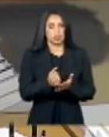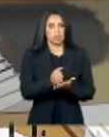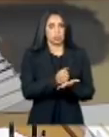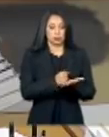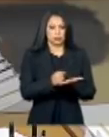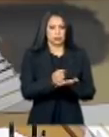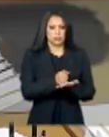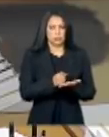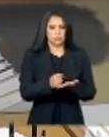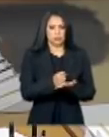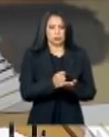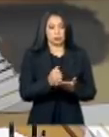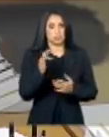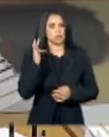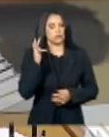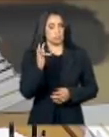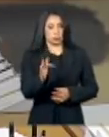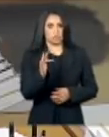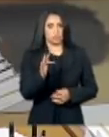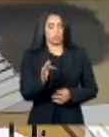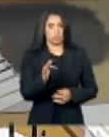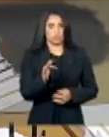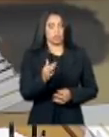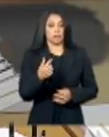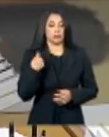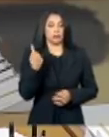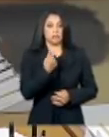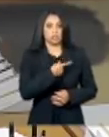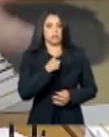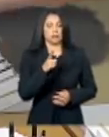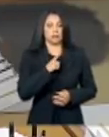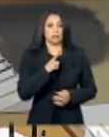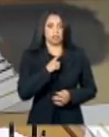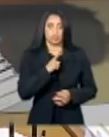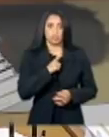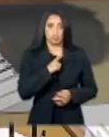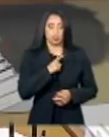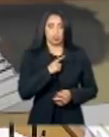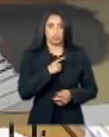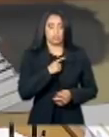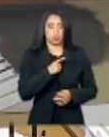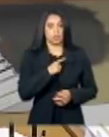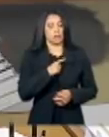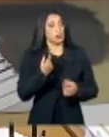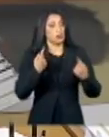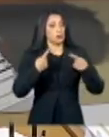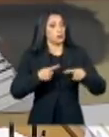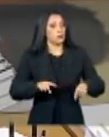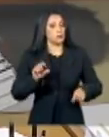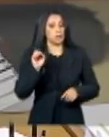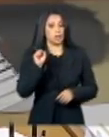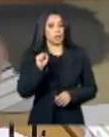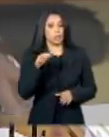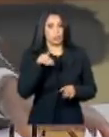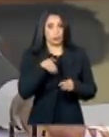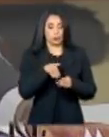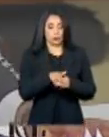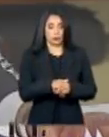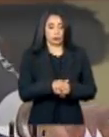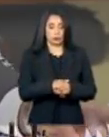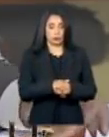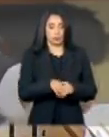tivemos quanto à recusa da repercussão geral os oito votos exigidos constitucionalmente